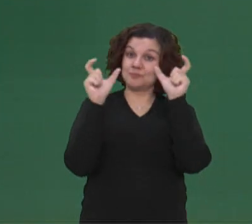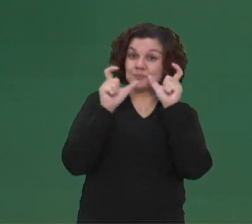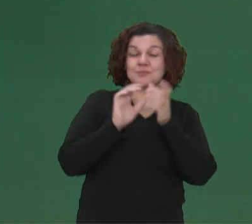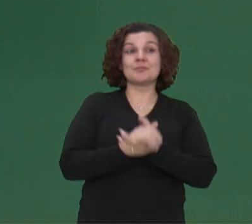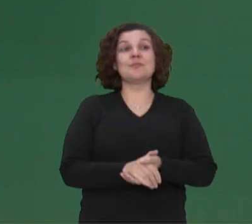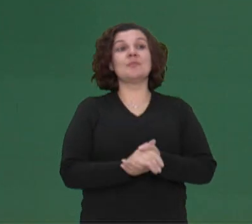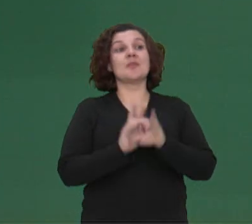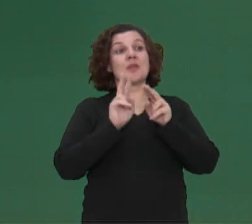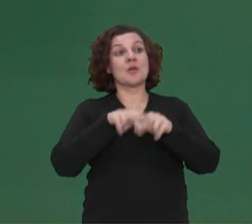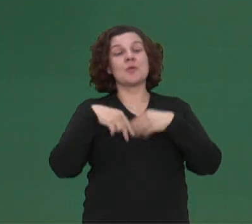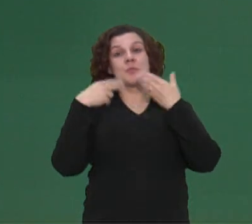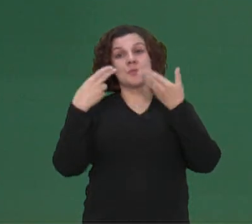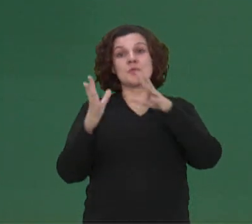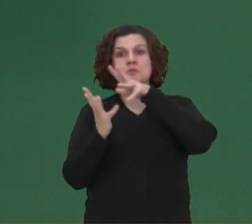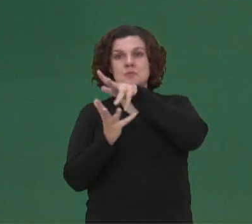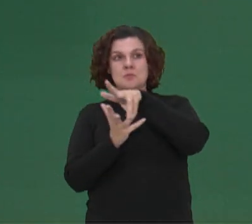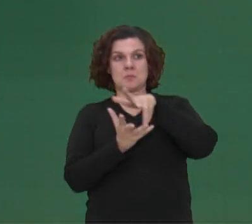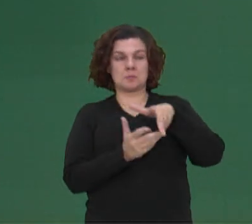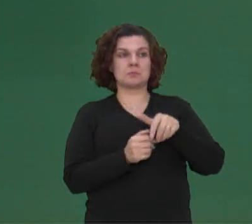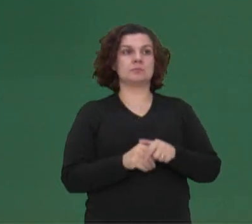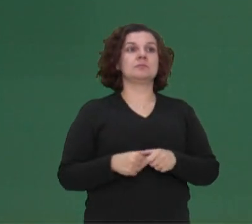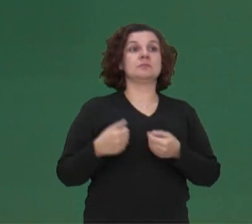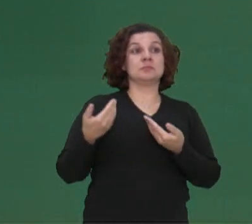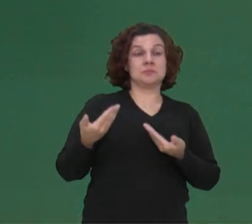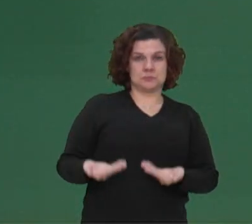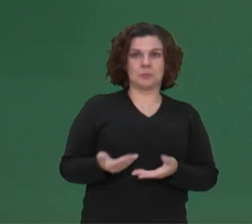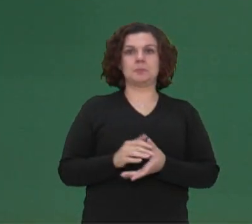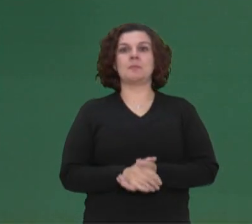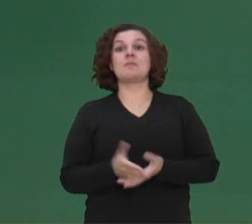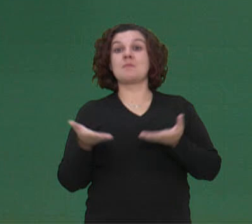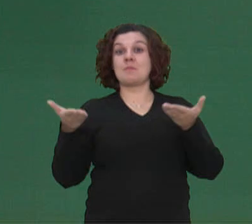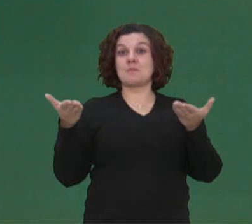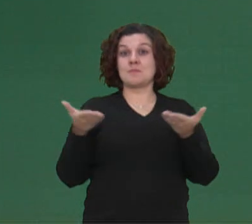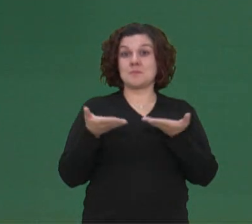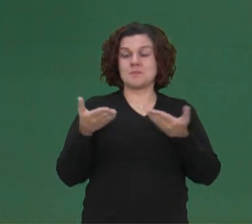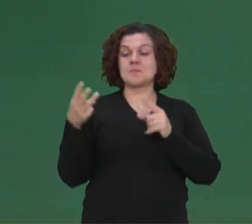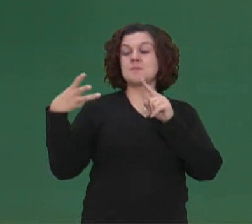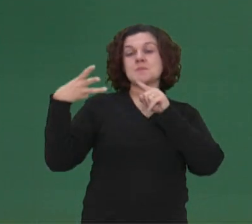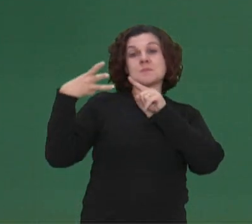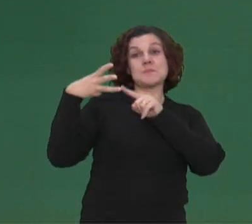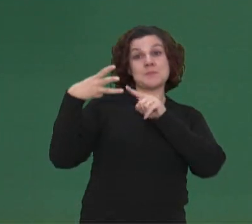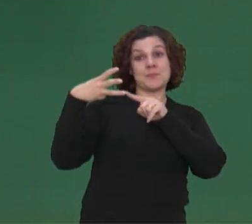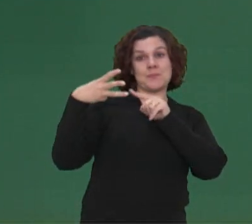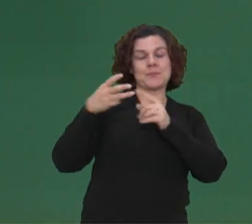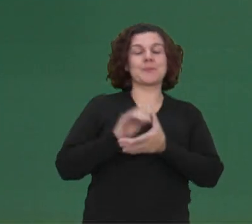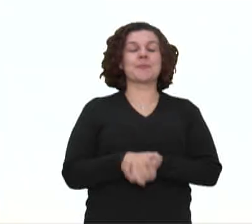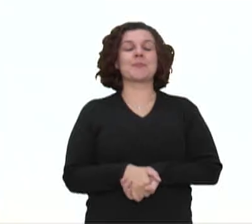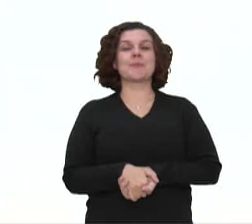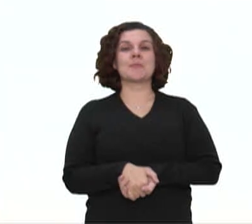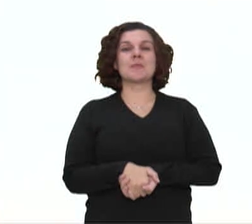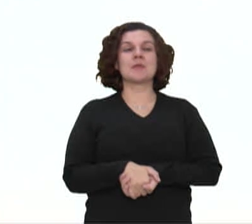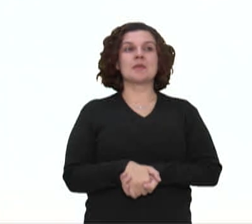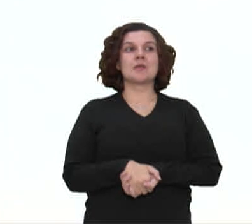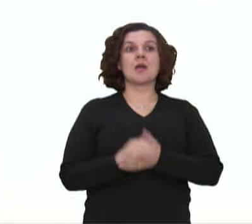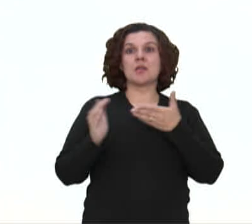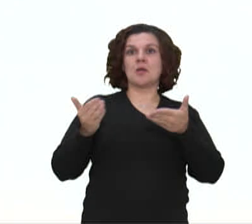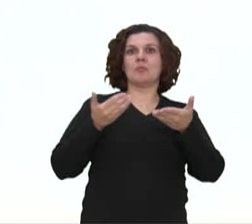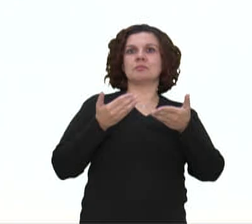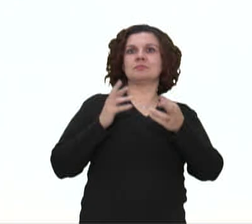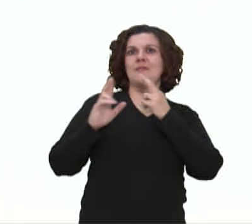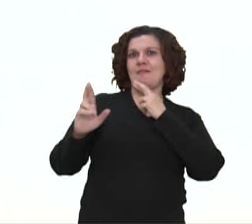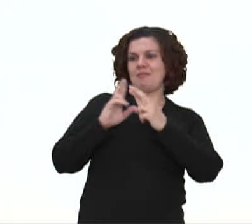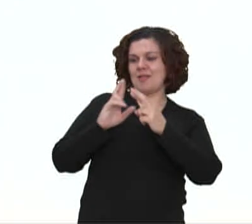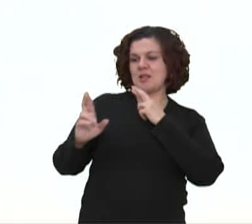por isso que eu coloquei esse globo. Ora, nesse sentido, vem cá, vamos fazer exercício 3. Em relação às